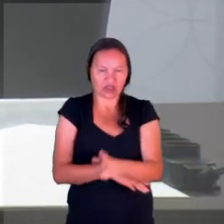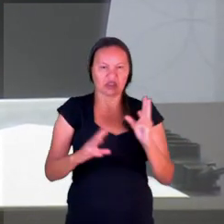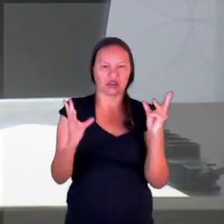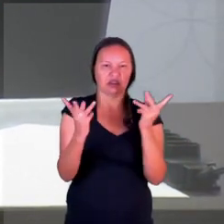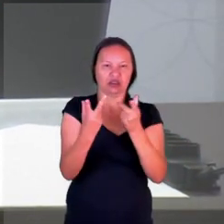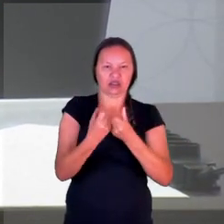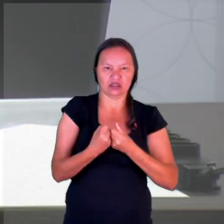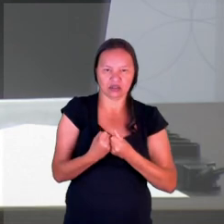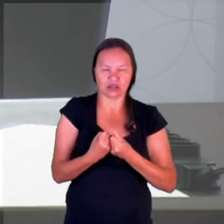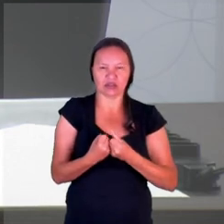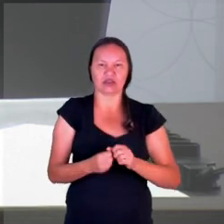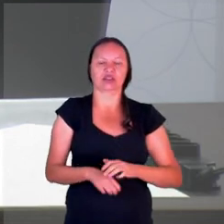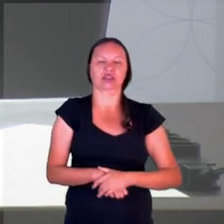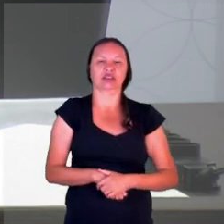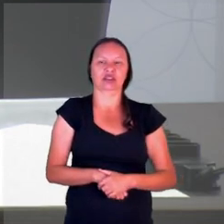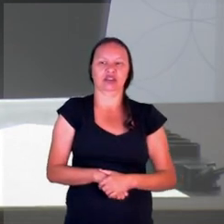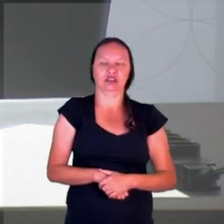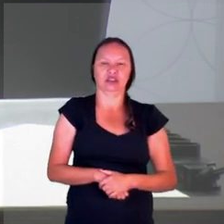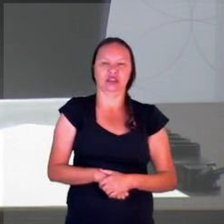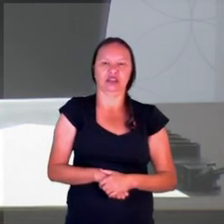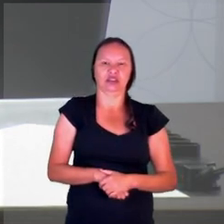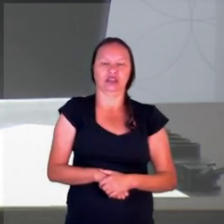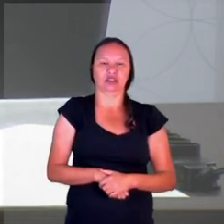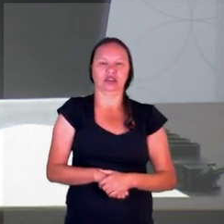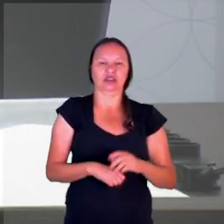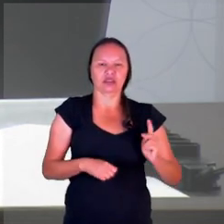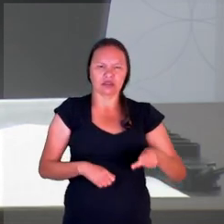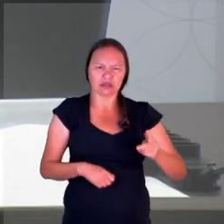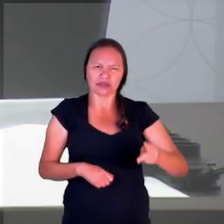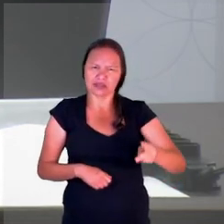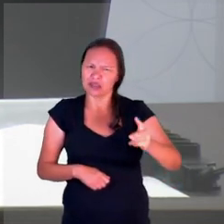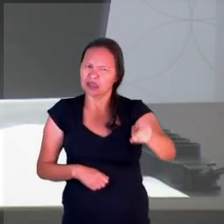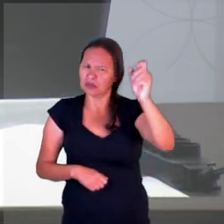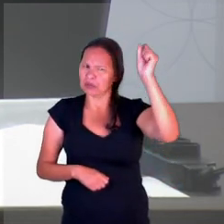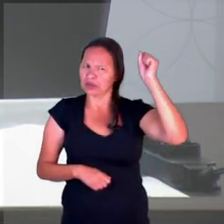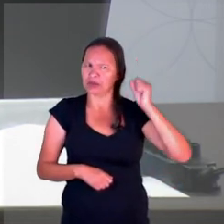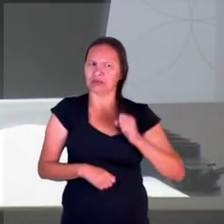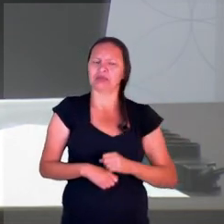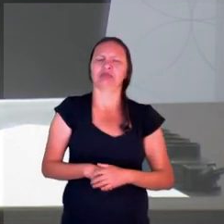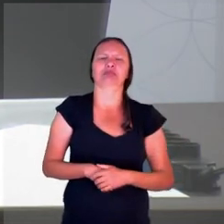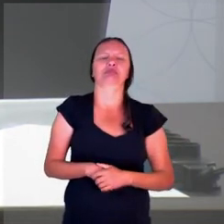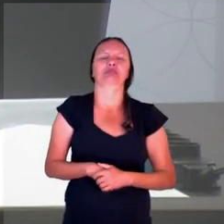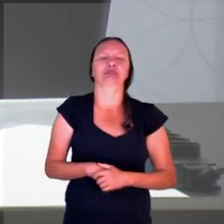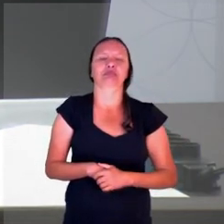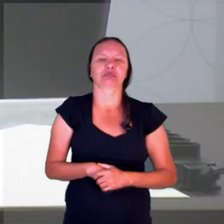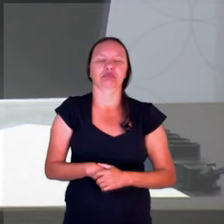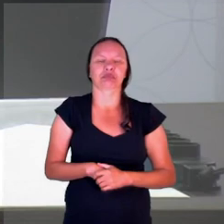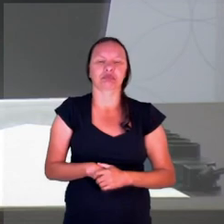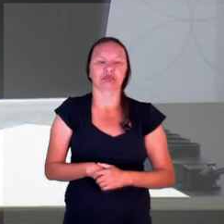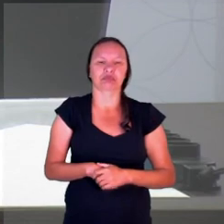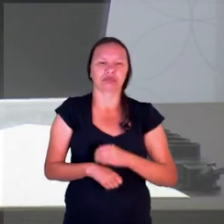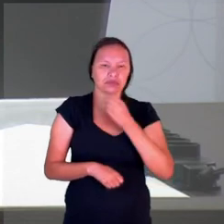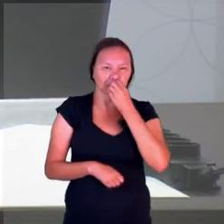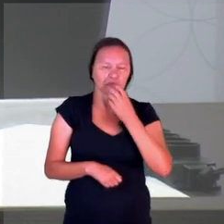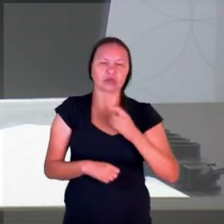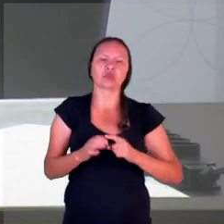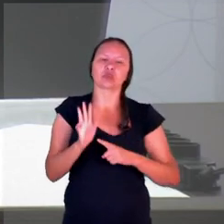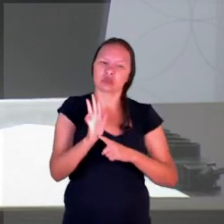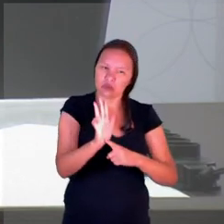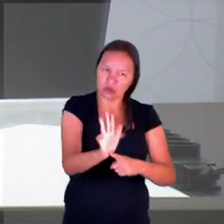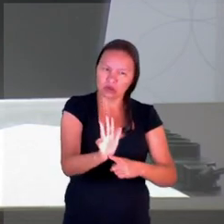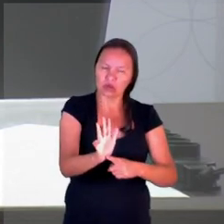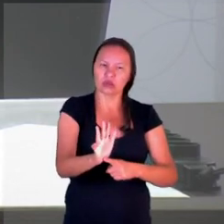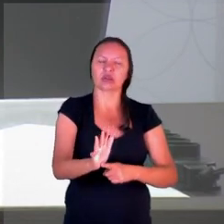eh é sempre muito eh agradável representar a nossa